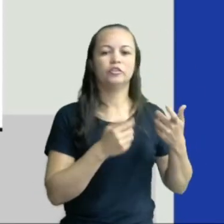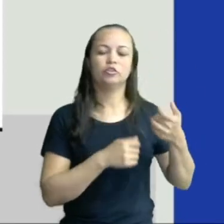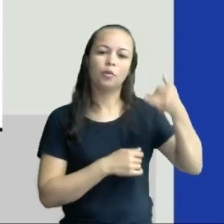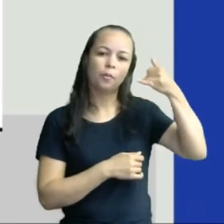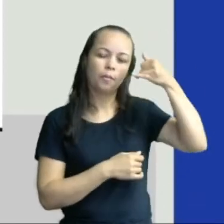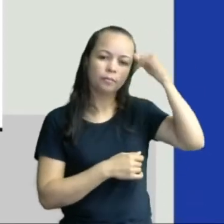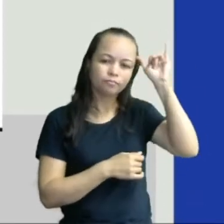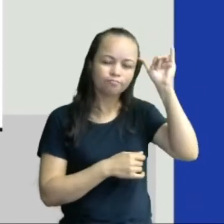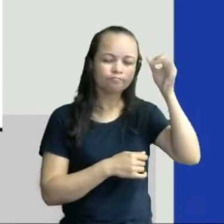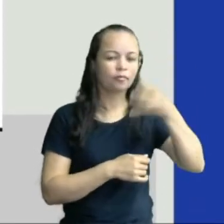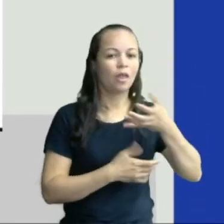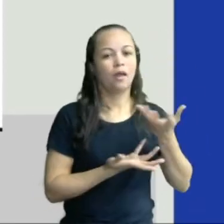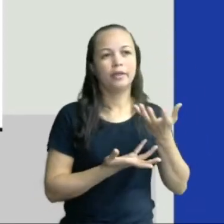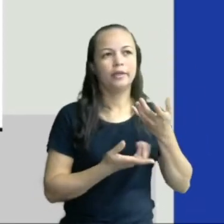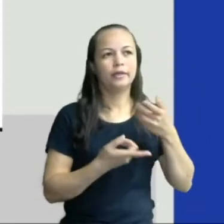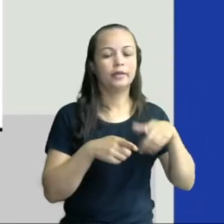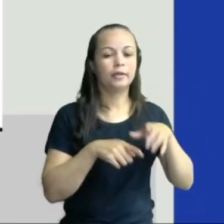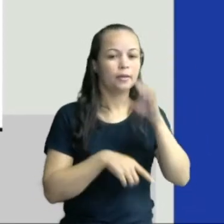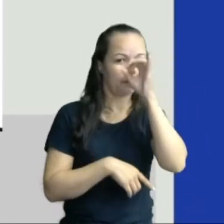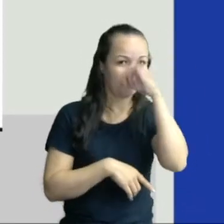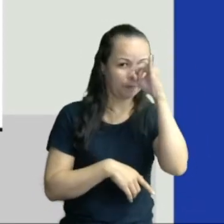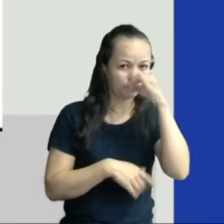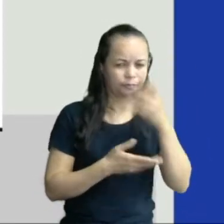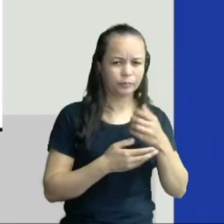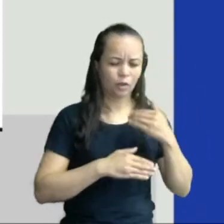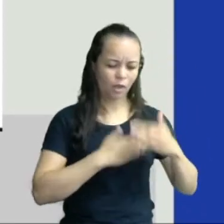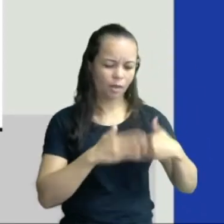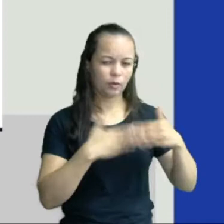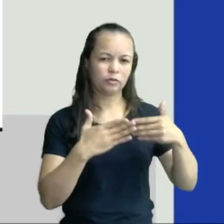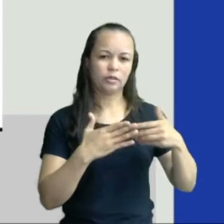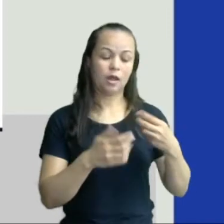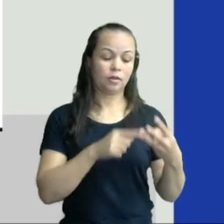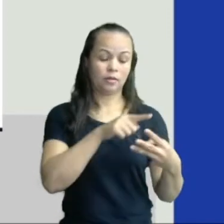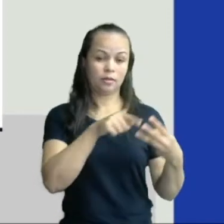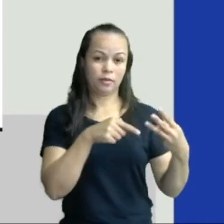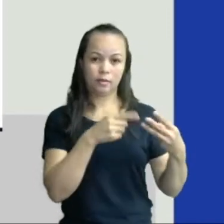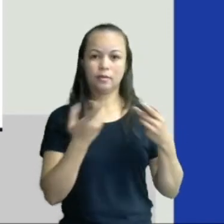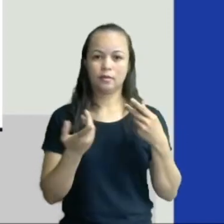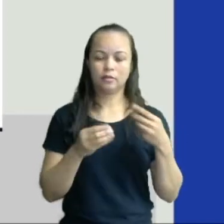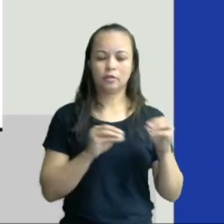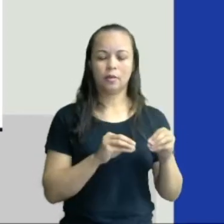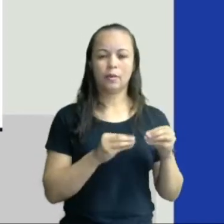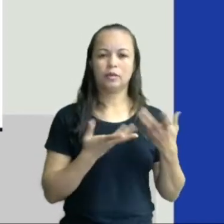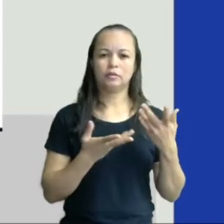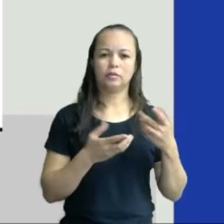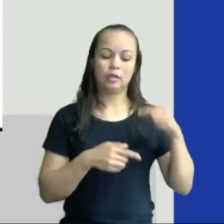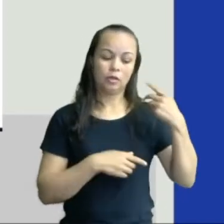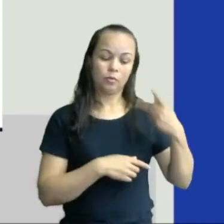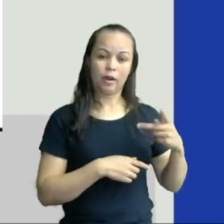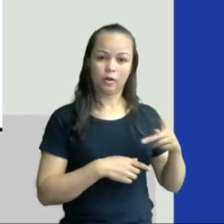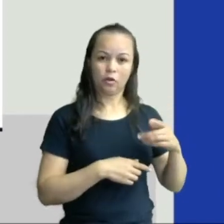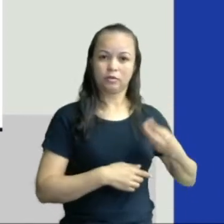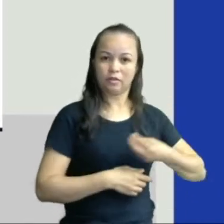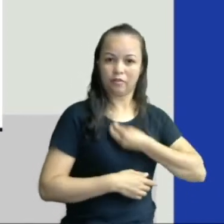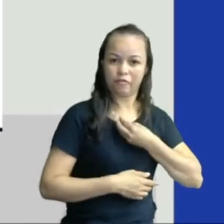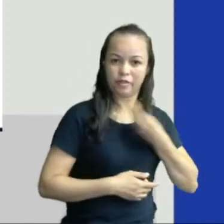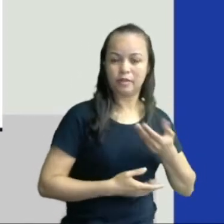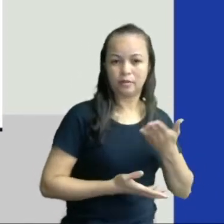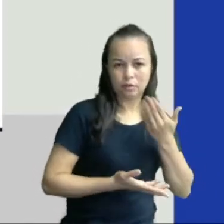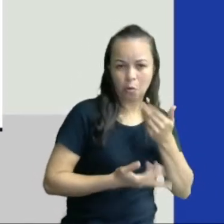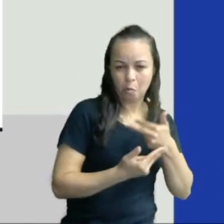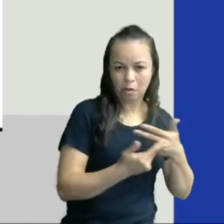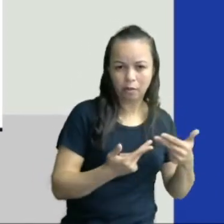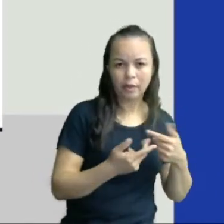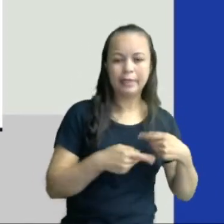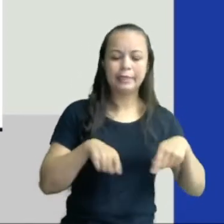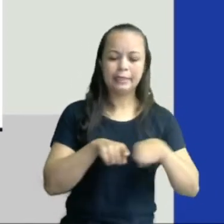gado. O que produzimos tem pelo menos 3 destinos. Parte é usado para o nosso sustento e outra parte é